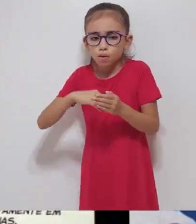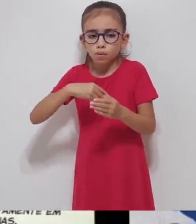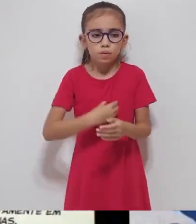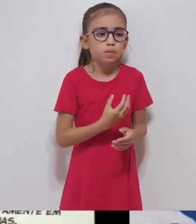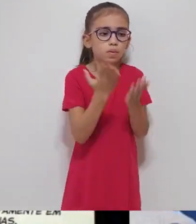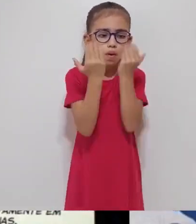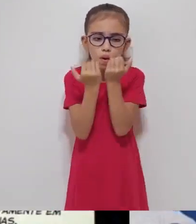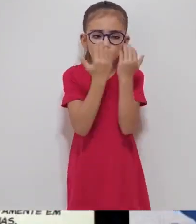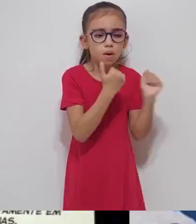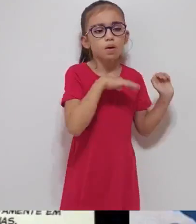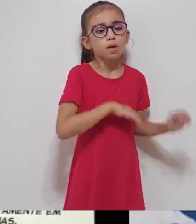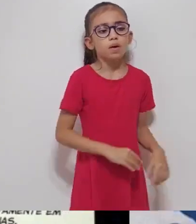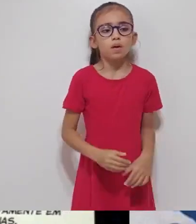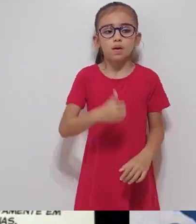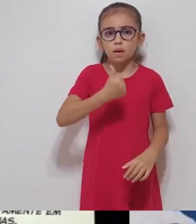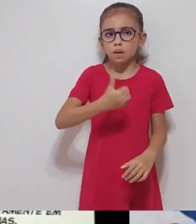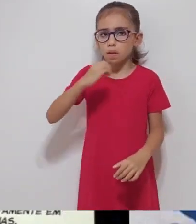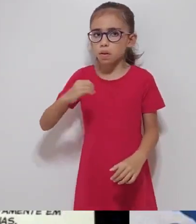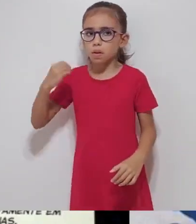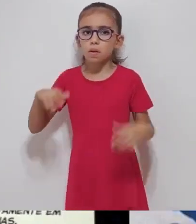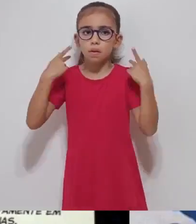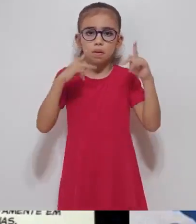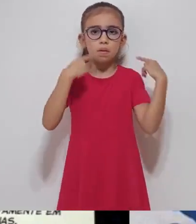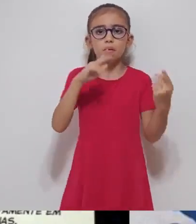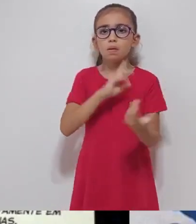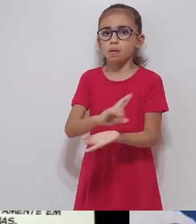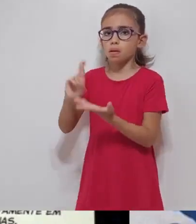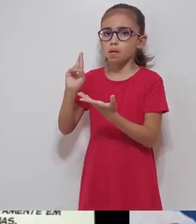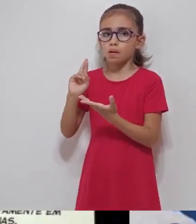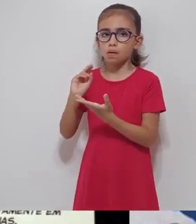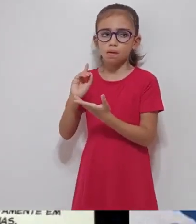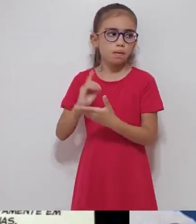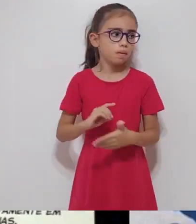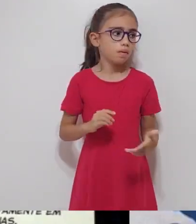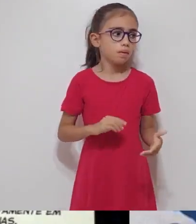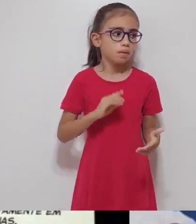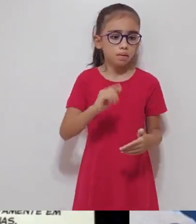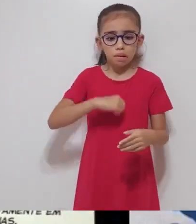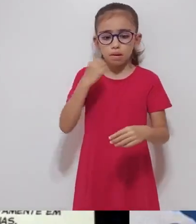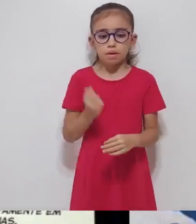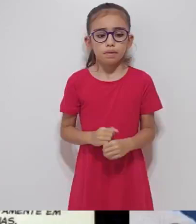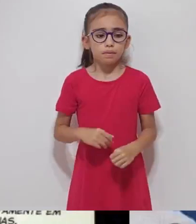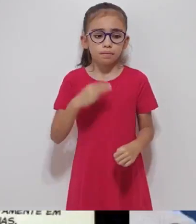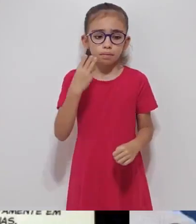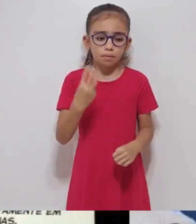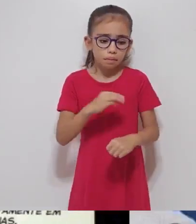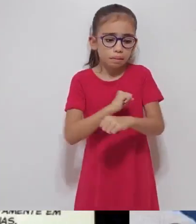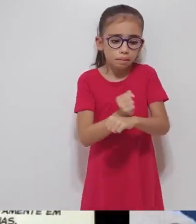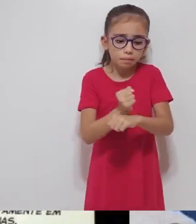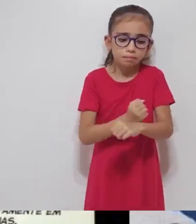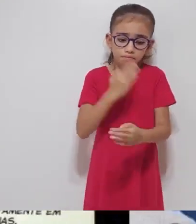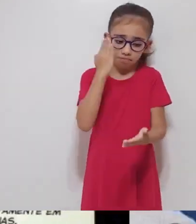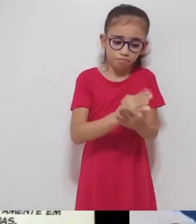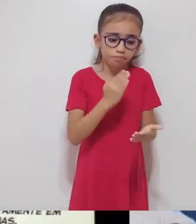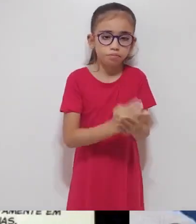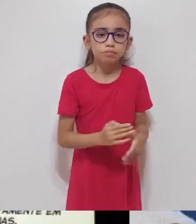alimentou secretamente 100 profetas de Deus. Depois de 3 anos e meio de seca, não